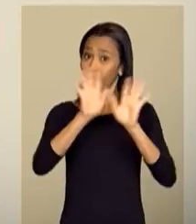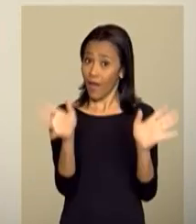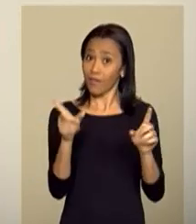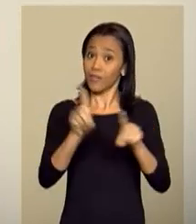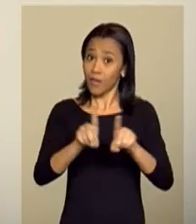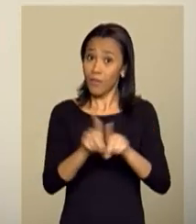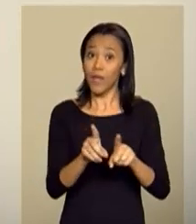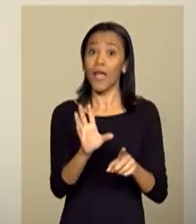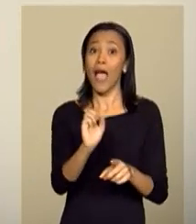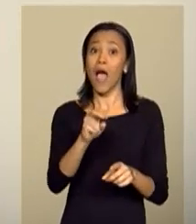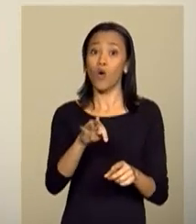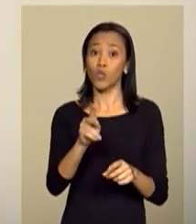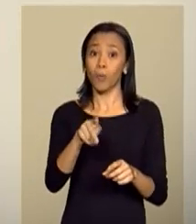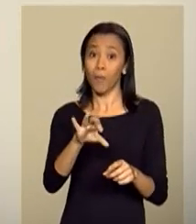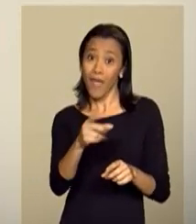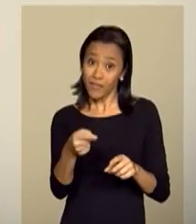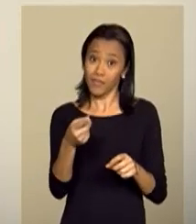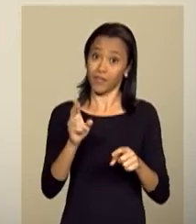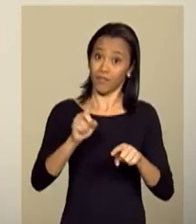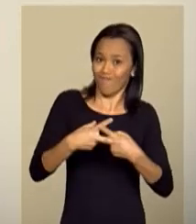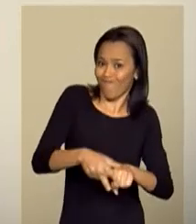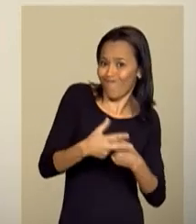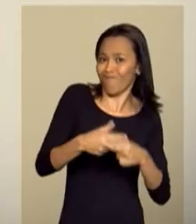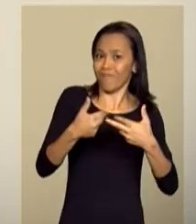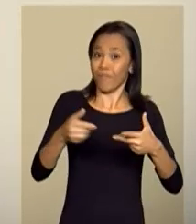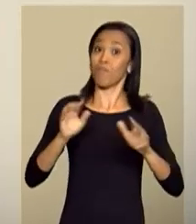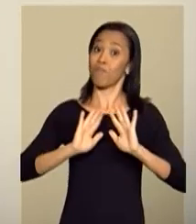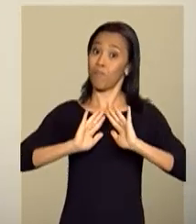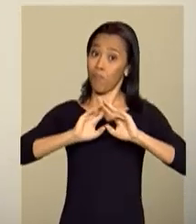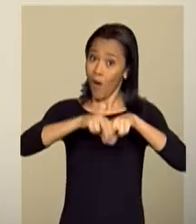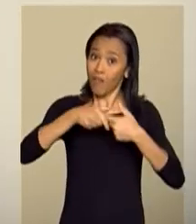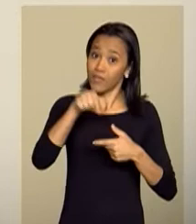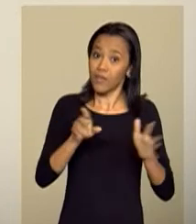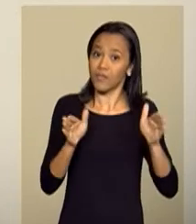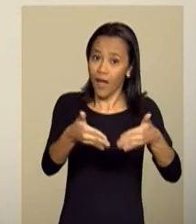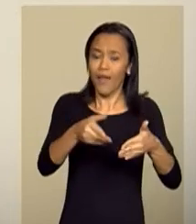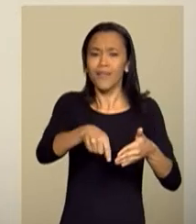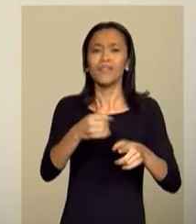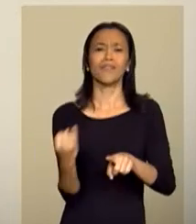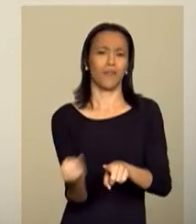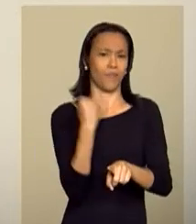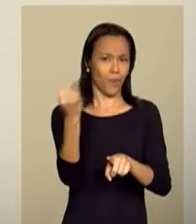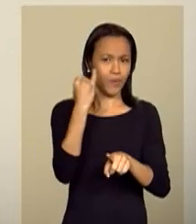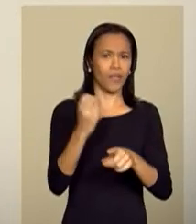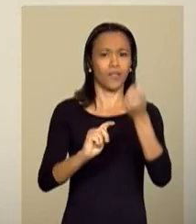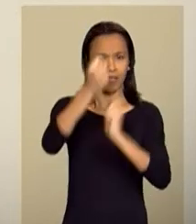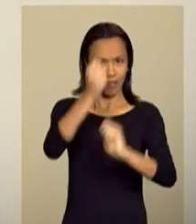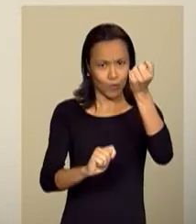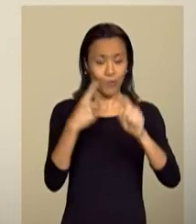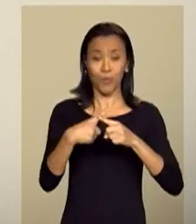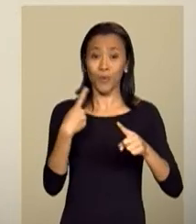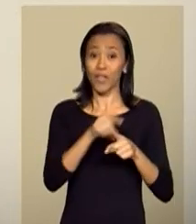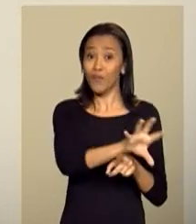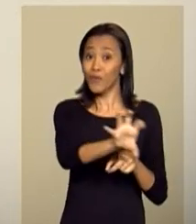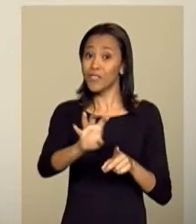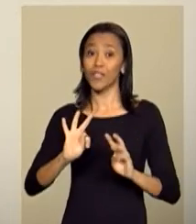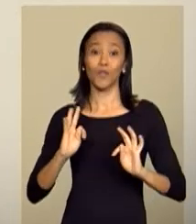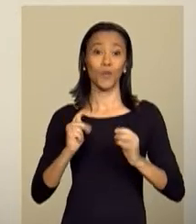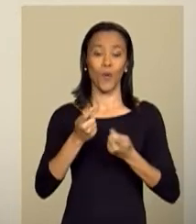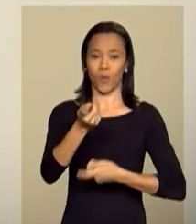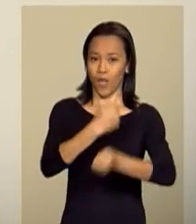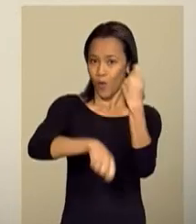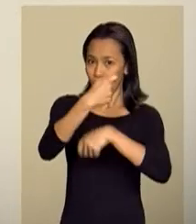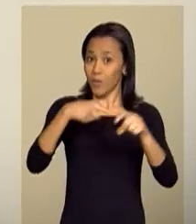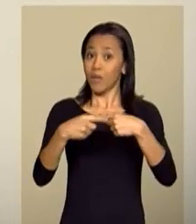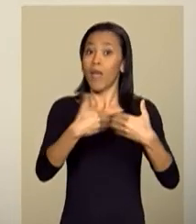Autopeças decorrentes desses setores é uma indústria que tem efeitos importantes sobre toda a economia e sobre a geração